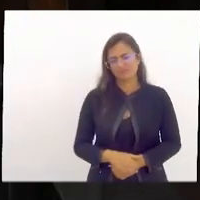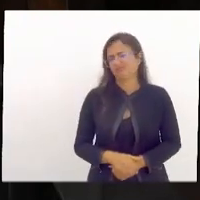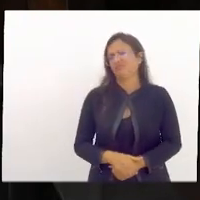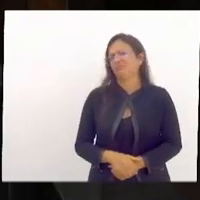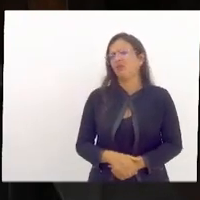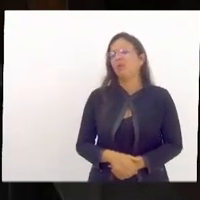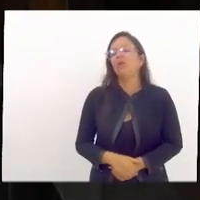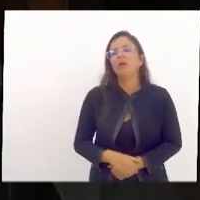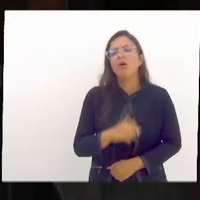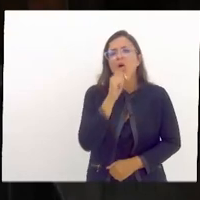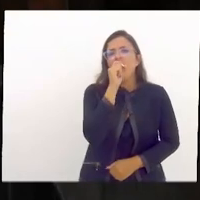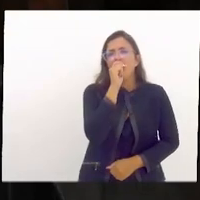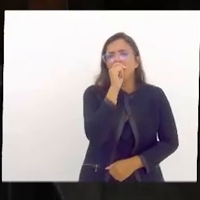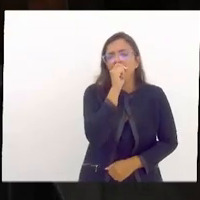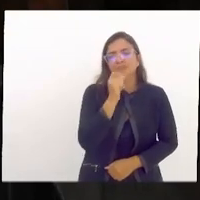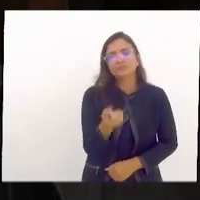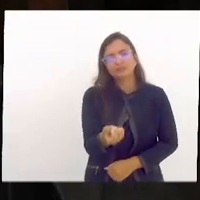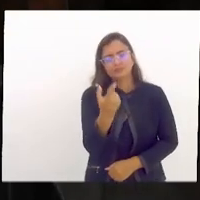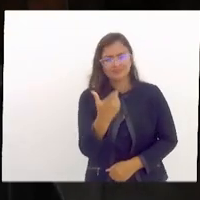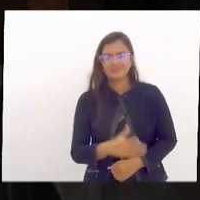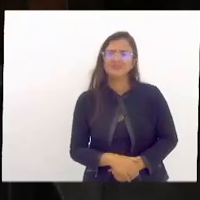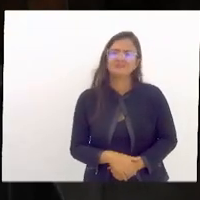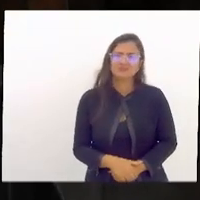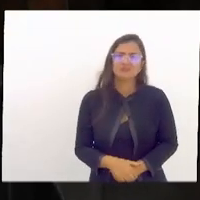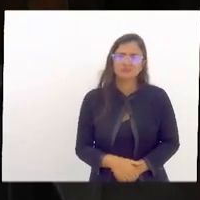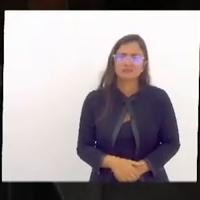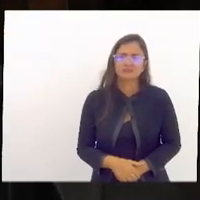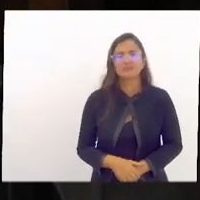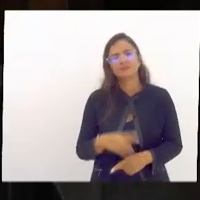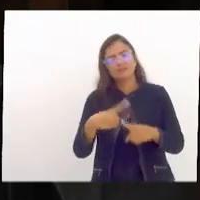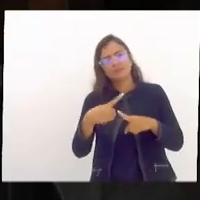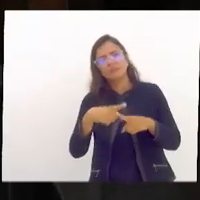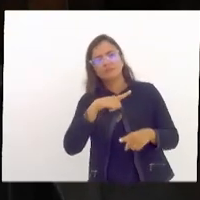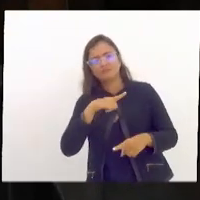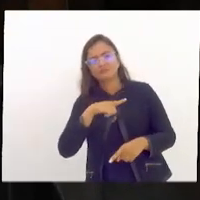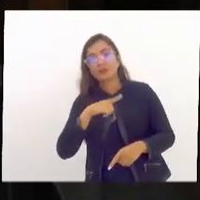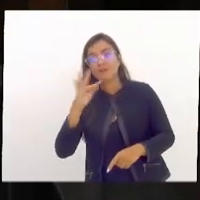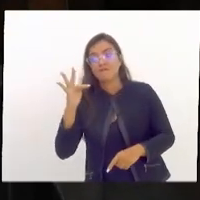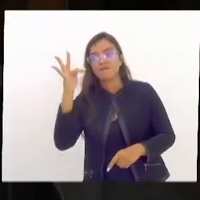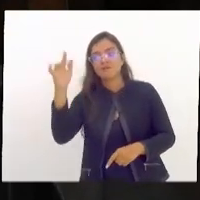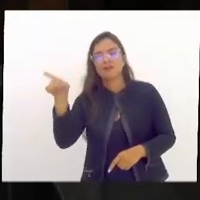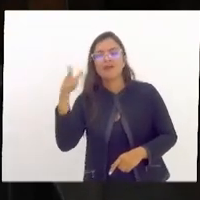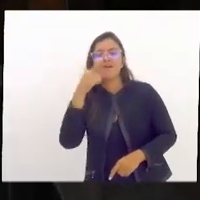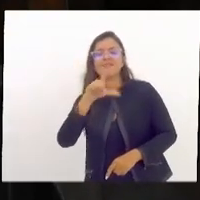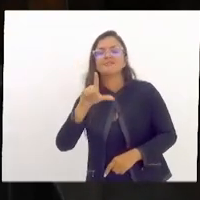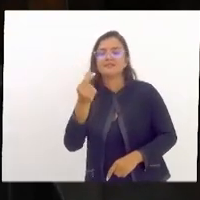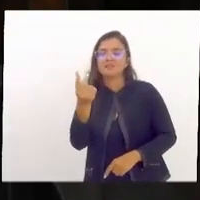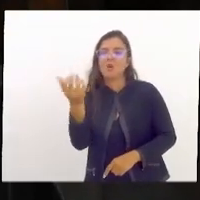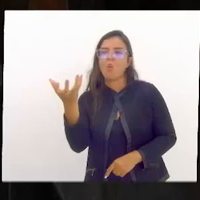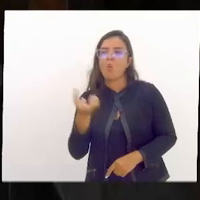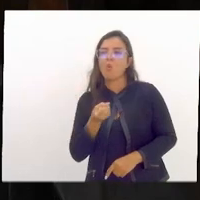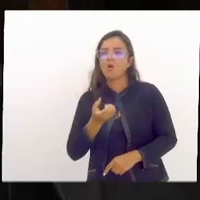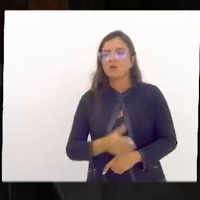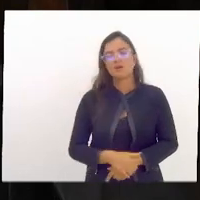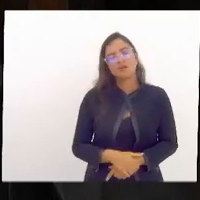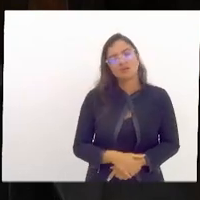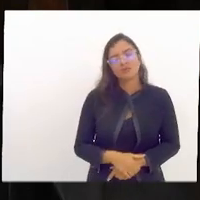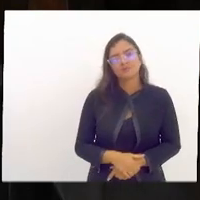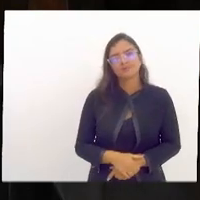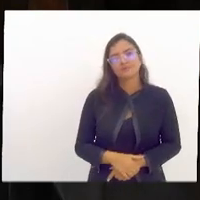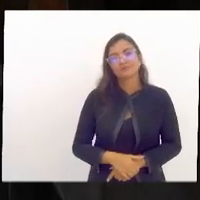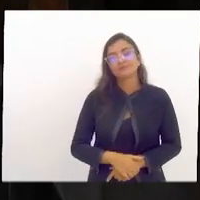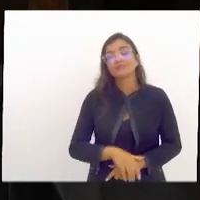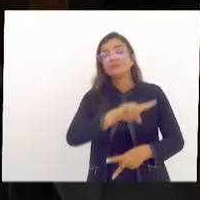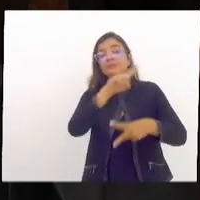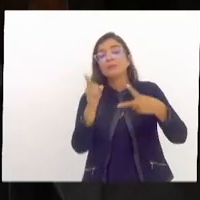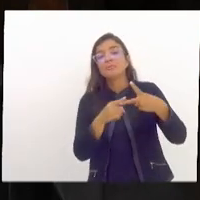tem a remuneração garantida lá na frente para o deputado. Segundo, claro, num cenário onde o conjunto